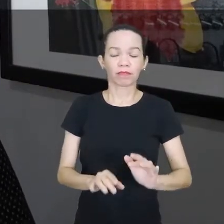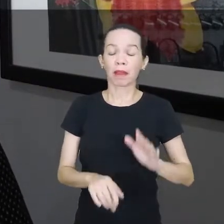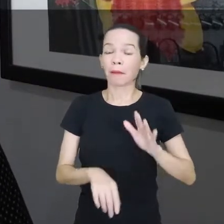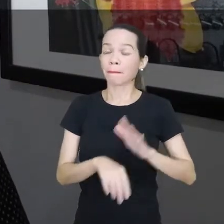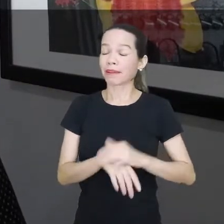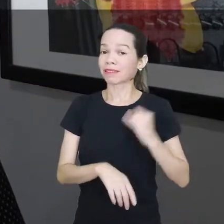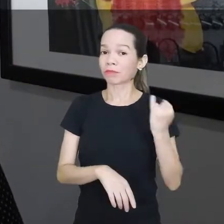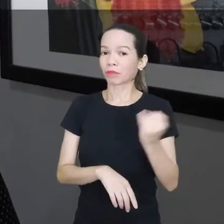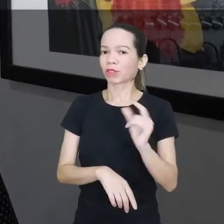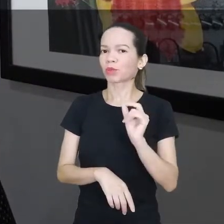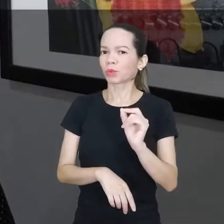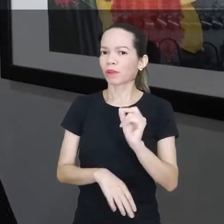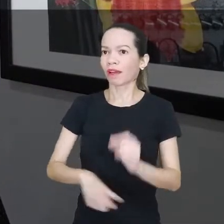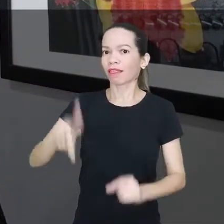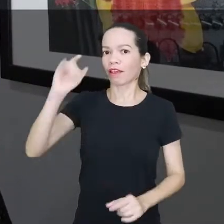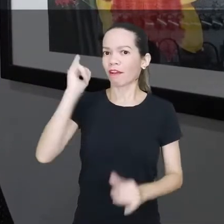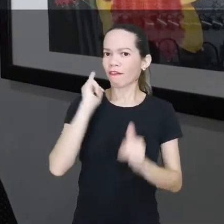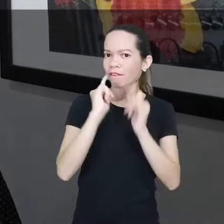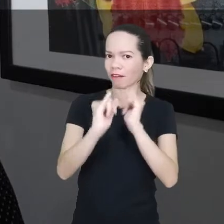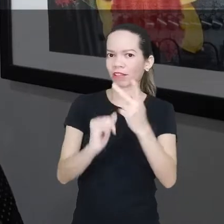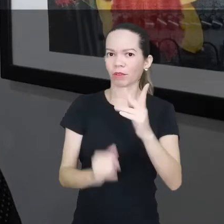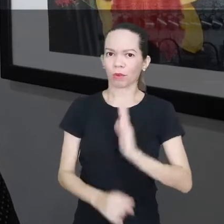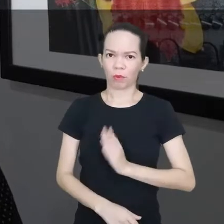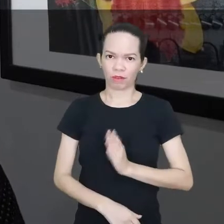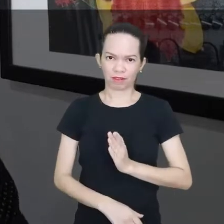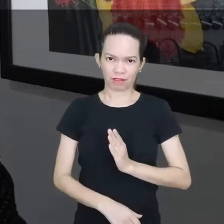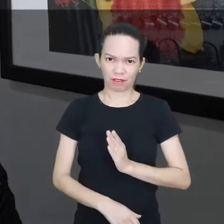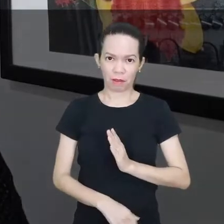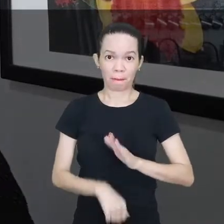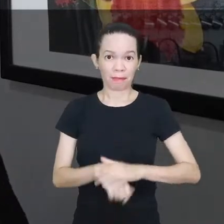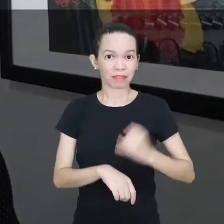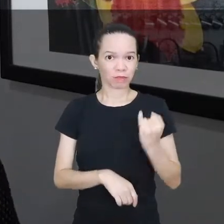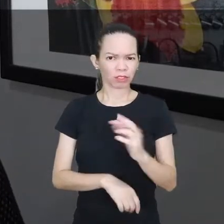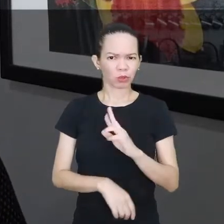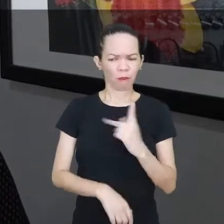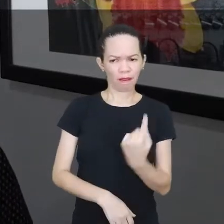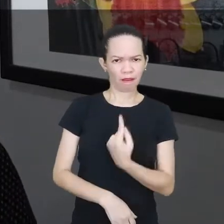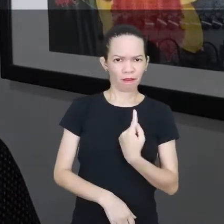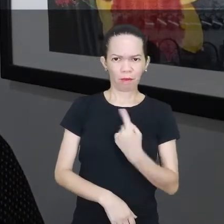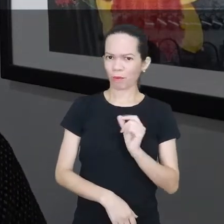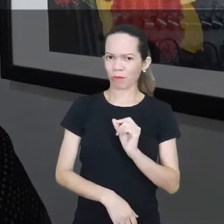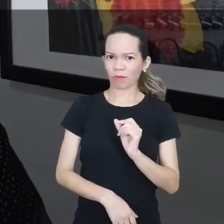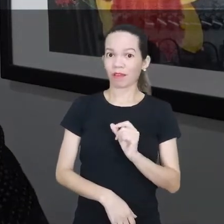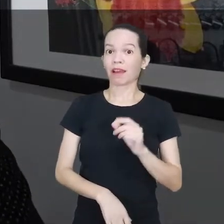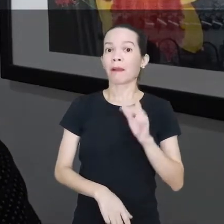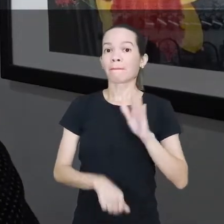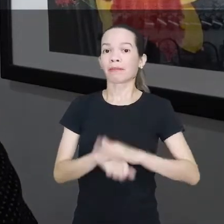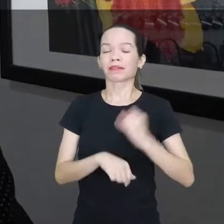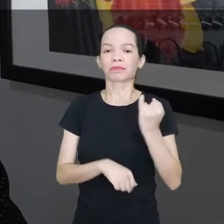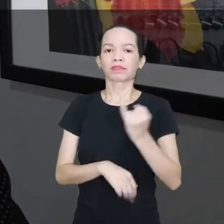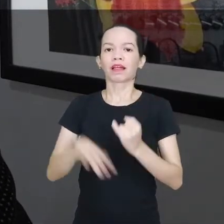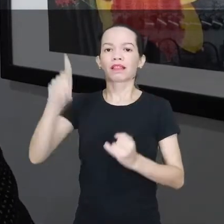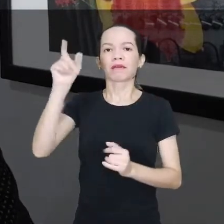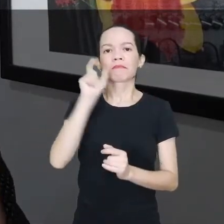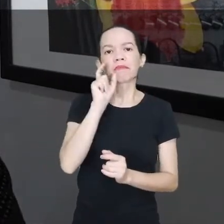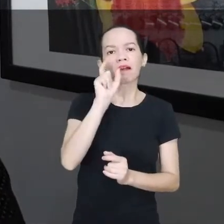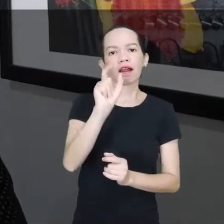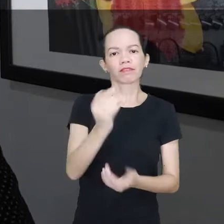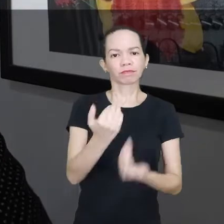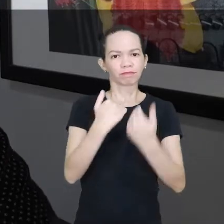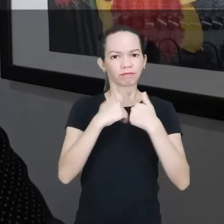Isso é o mais importante para nós. Não somos nós, mas é a palavra de Deus ao seu coração, ok? Se você está pelo Instagram,